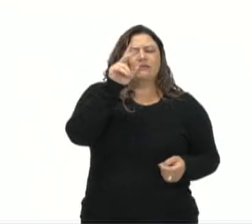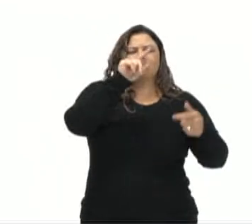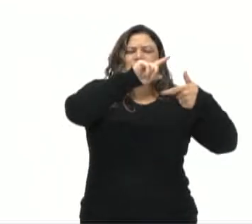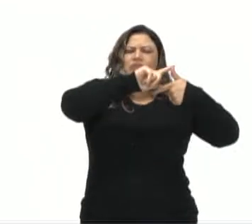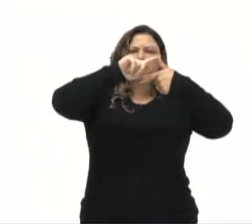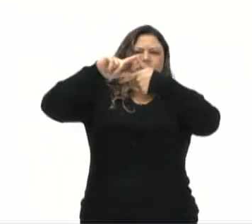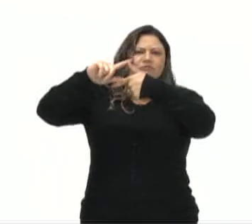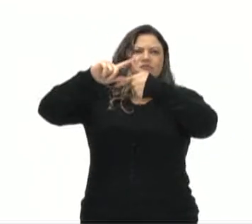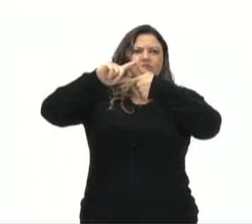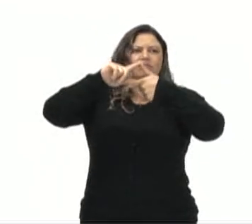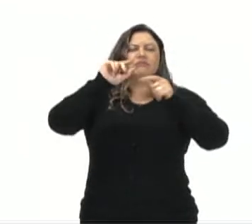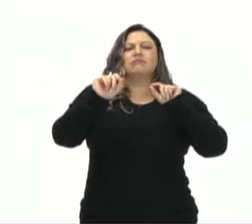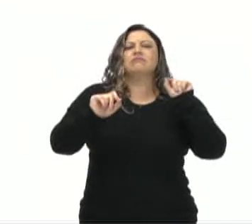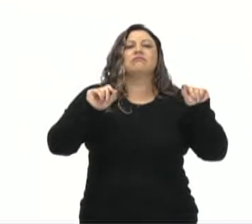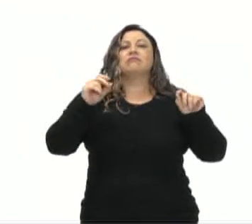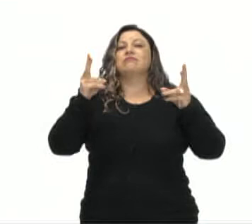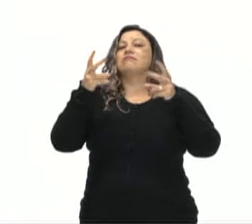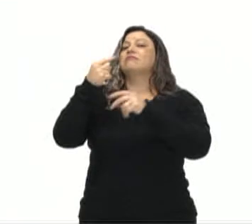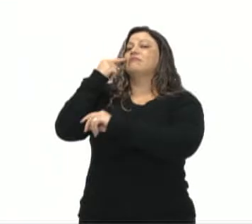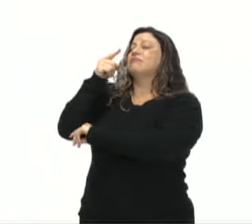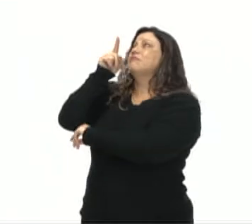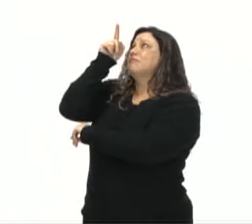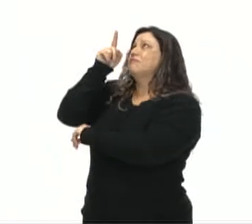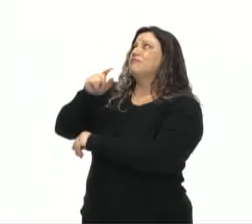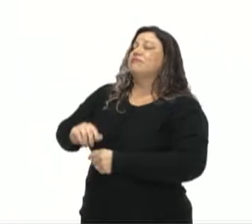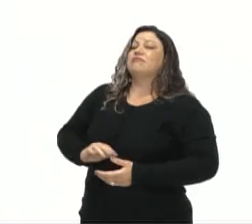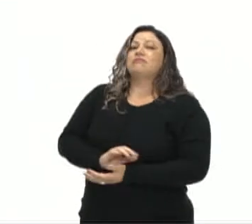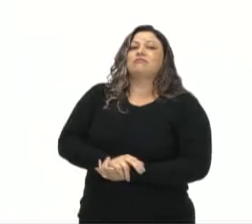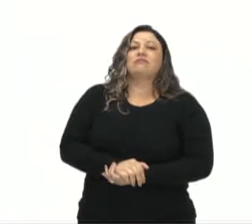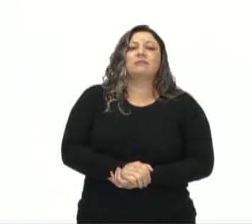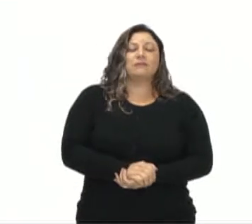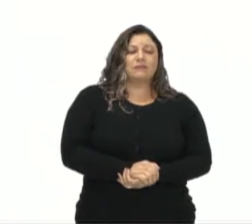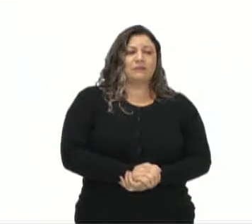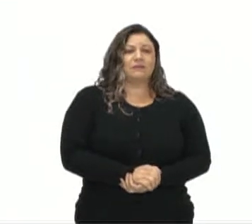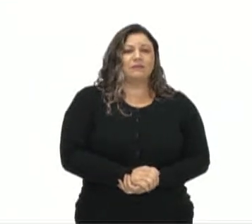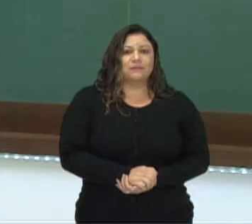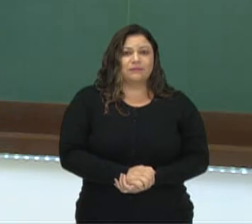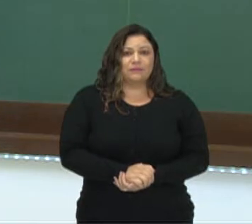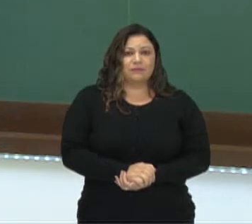Donde reside la crítica de la tira?